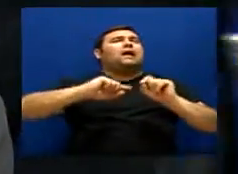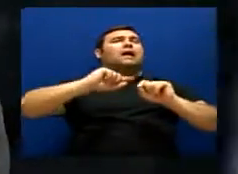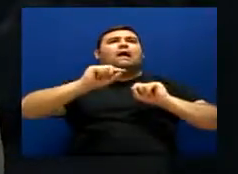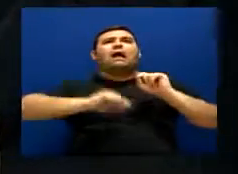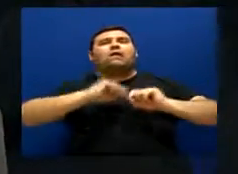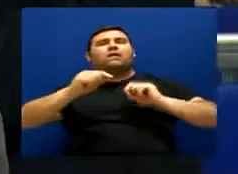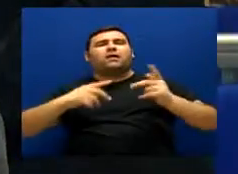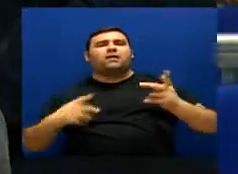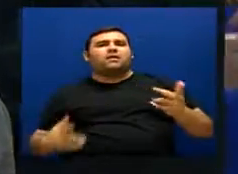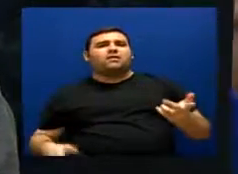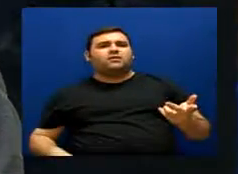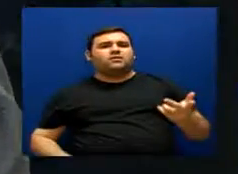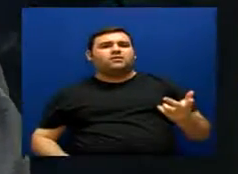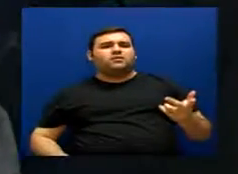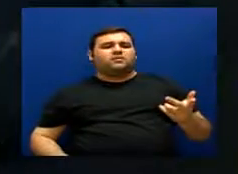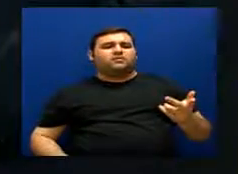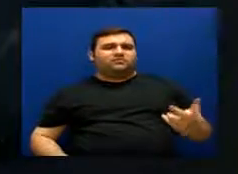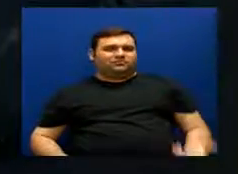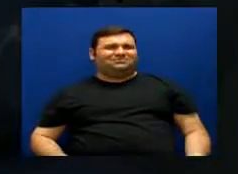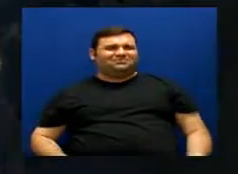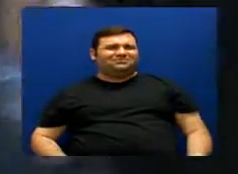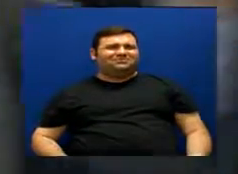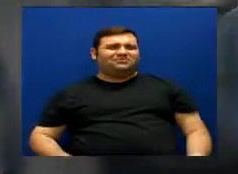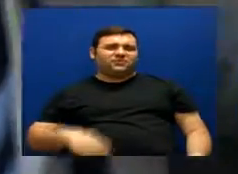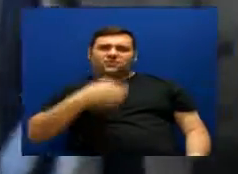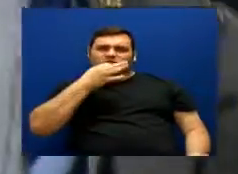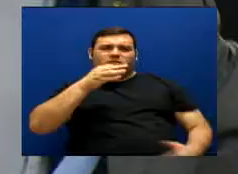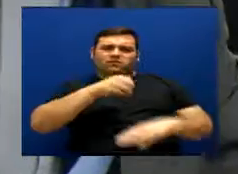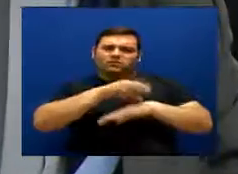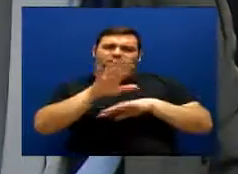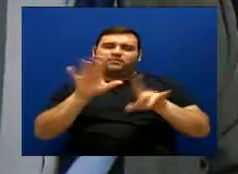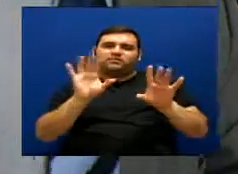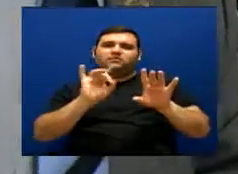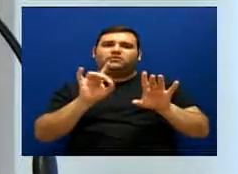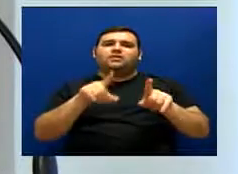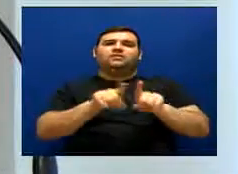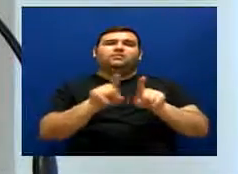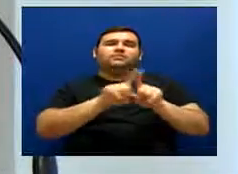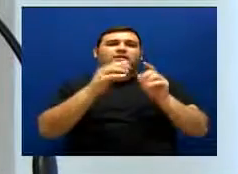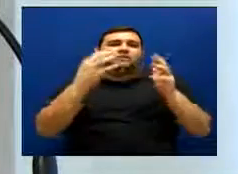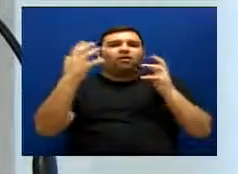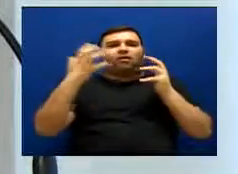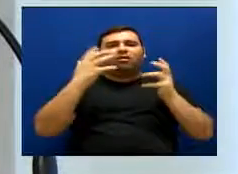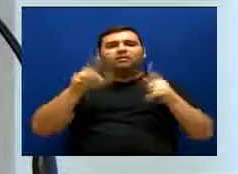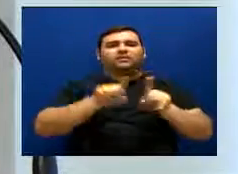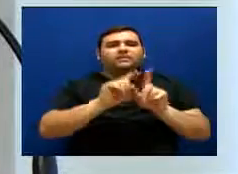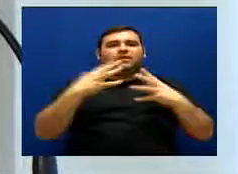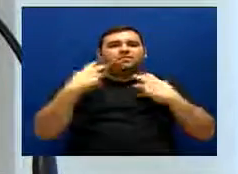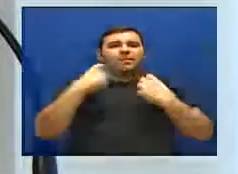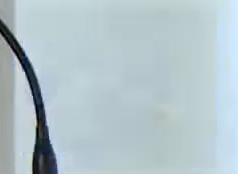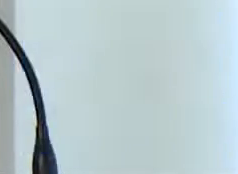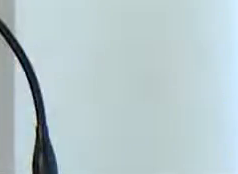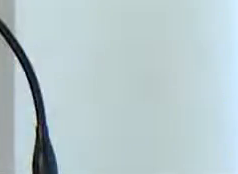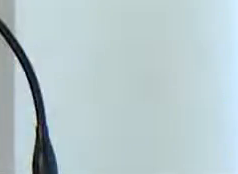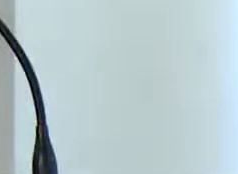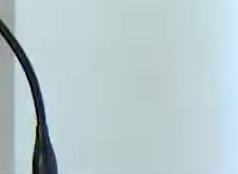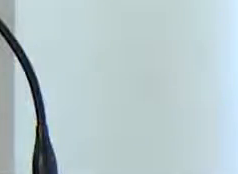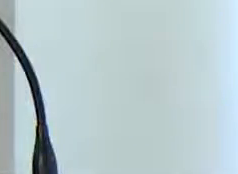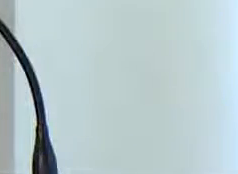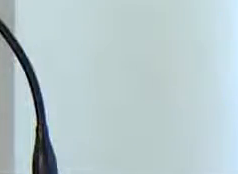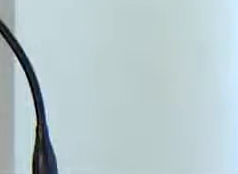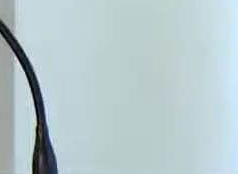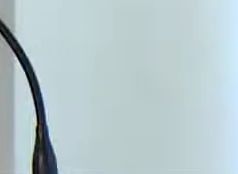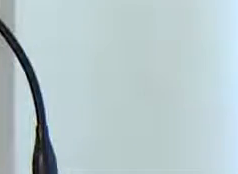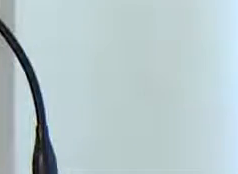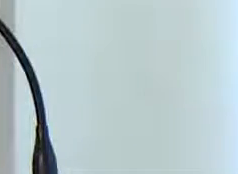conceito. Imagina, né? É uma sugestão. Essa questão do assédio, constrangimento, abuso sexual, o enquadramento, depois é que